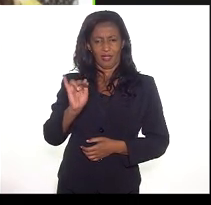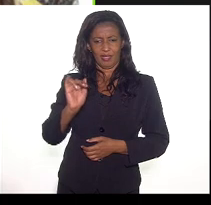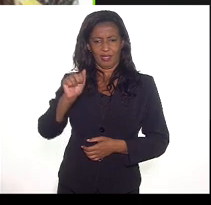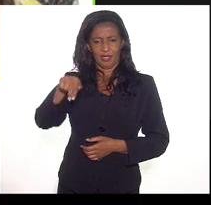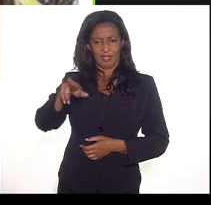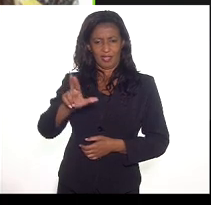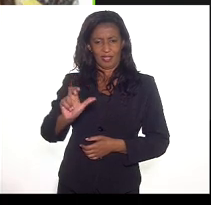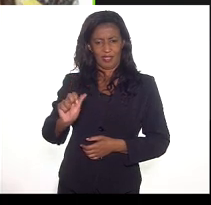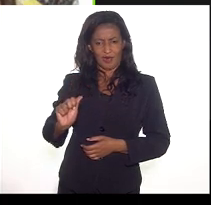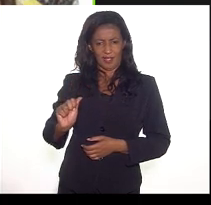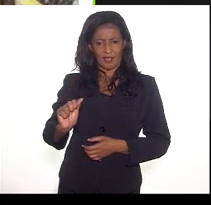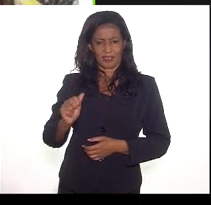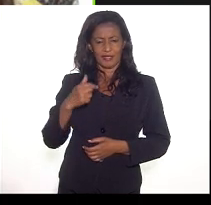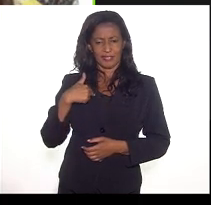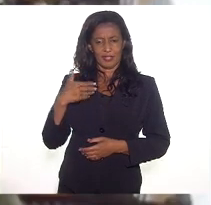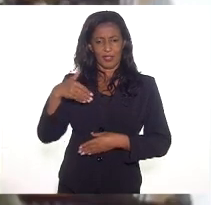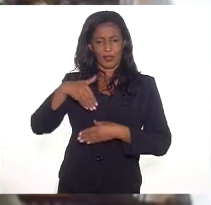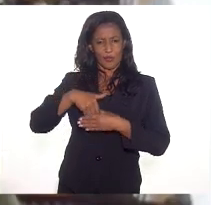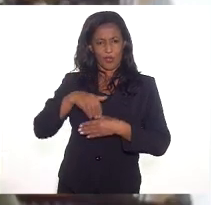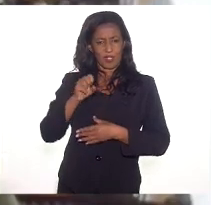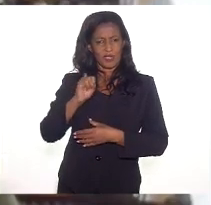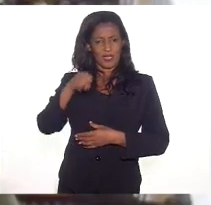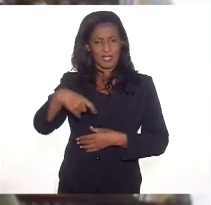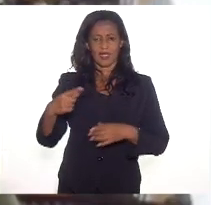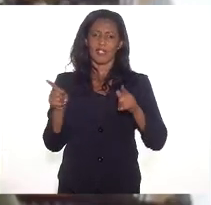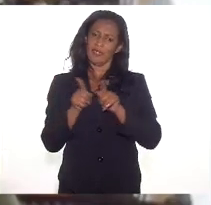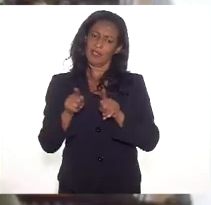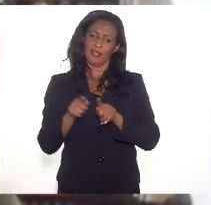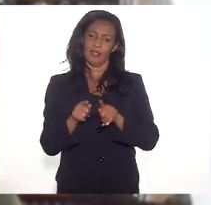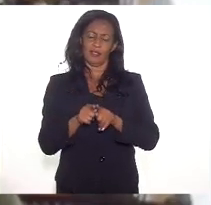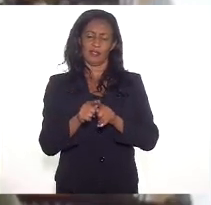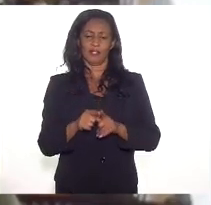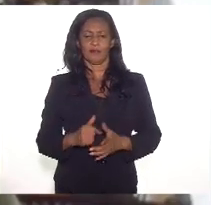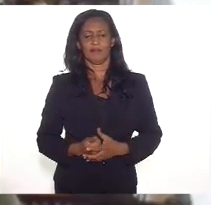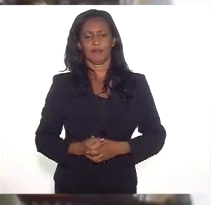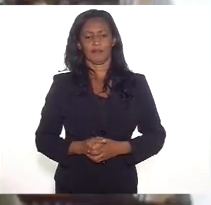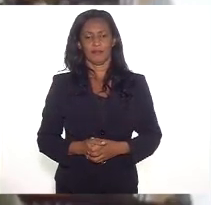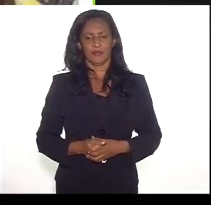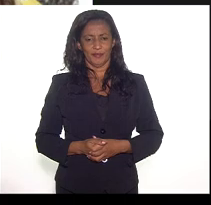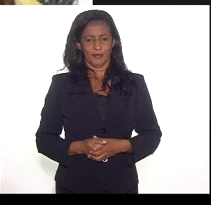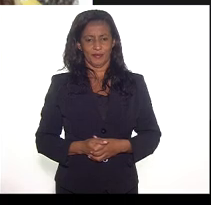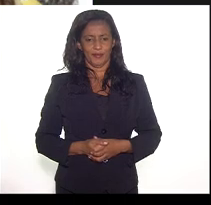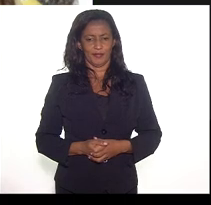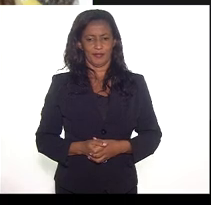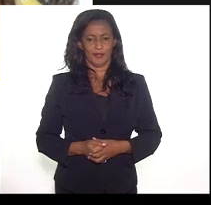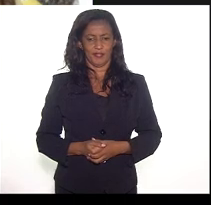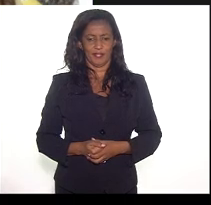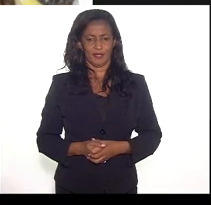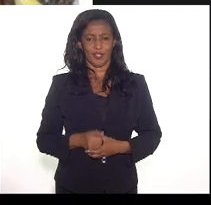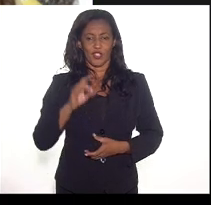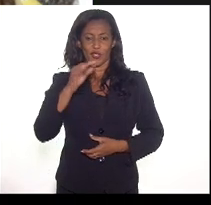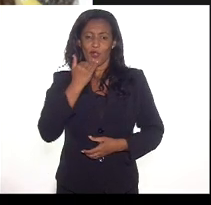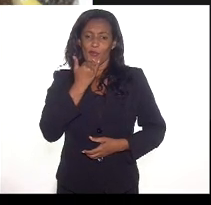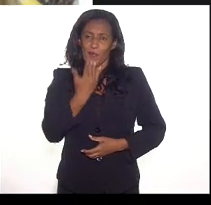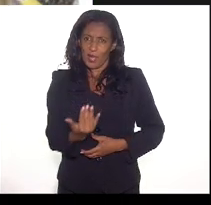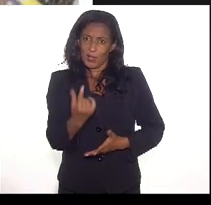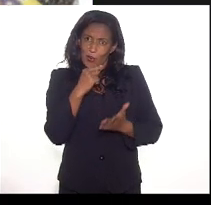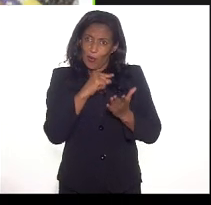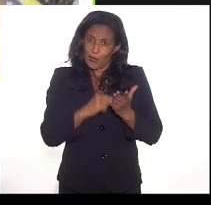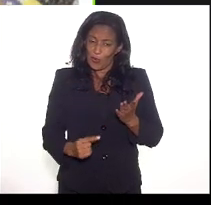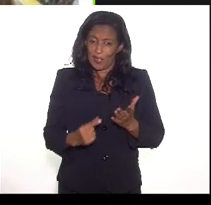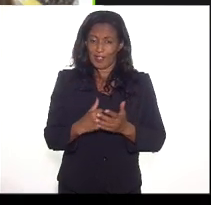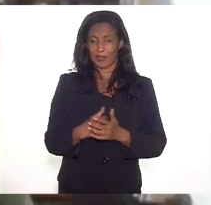Presidente Adriana Baltazar aqui, eu queria registrar o meu voto sim também, ao destaque, por favor. Tá, e só não peço coautoria,